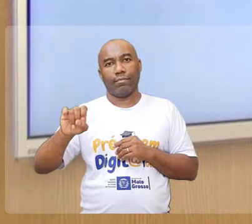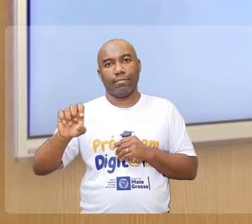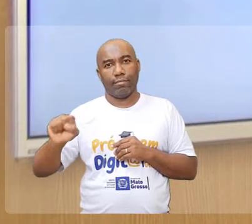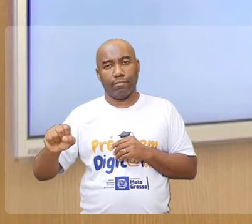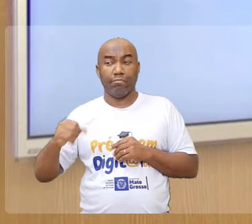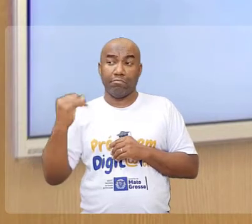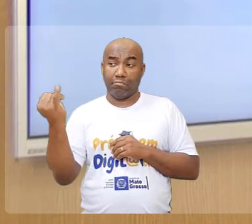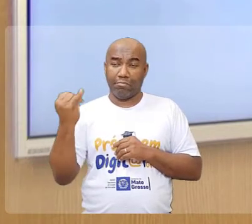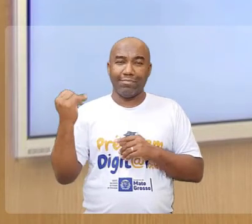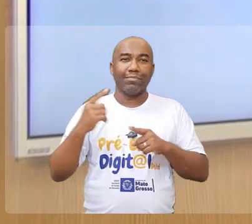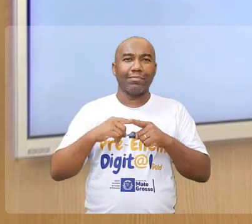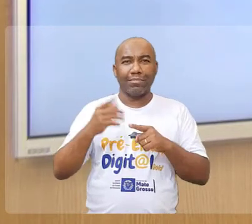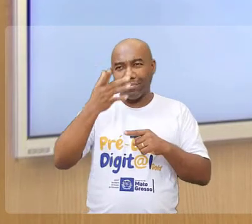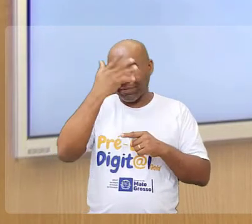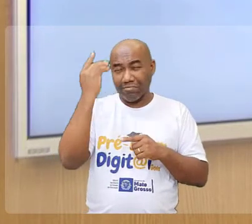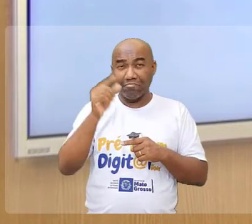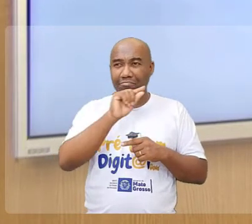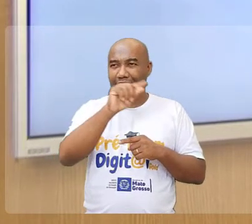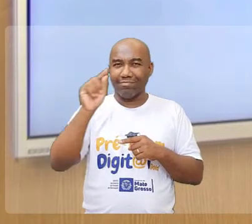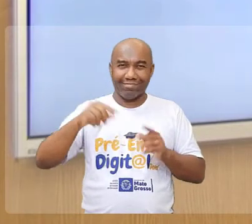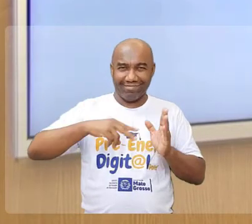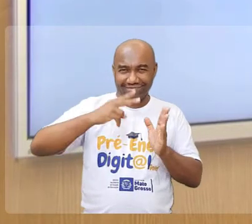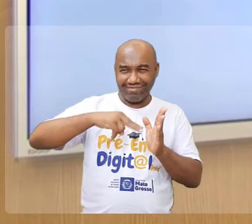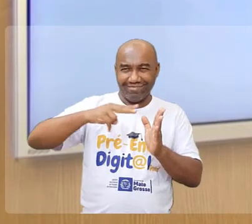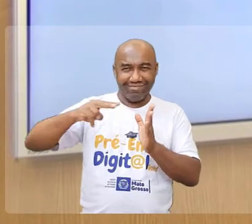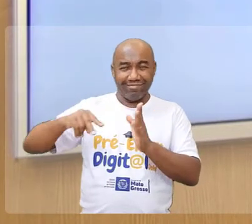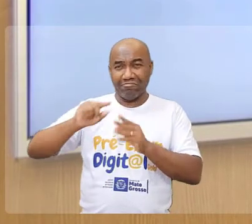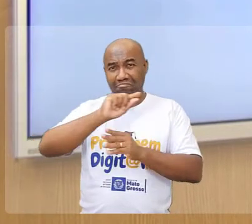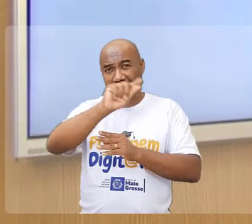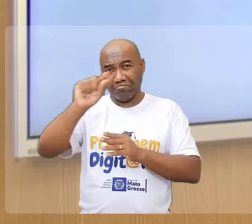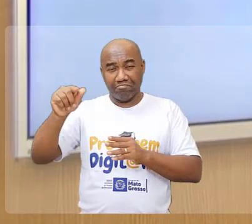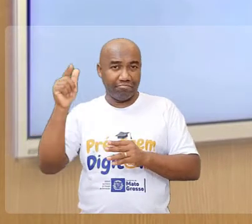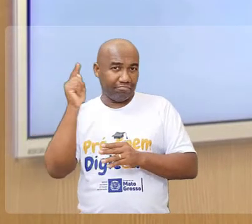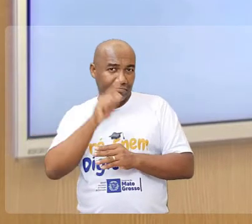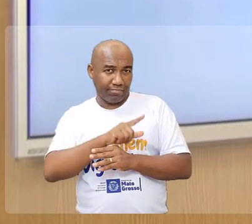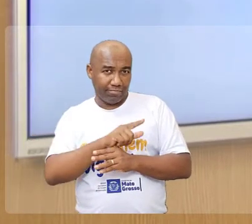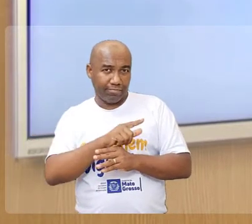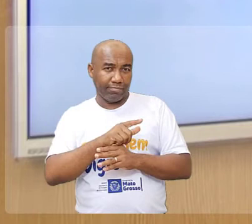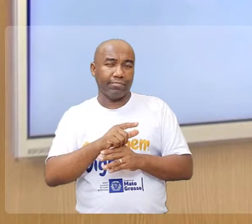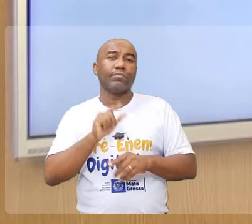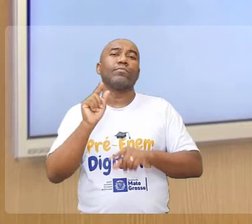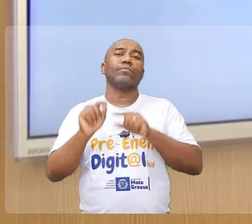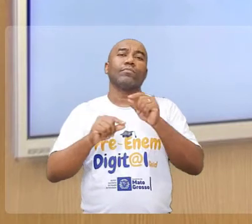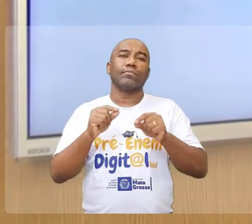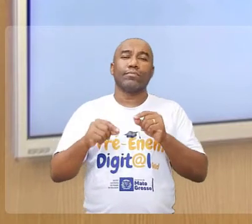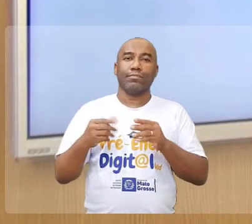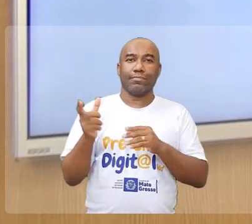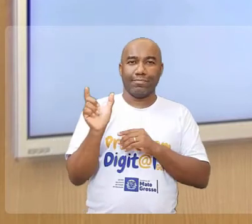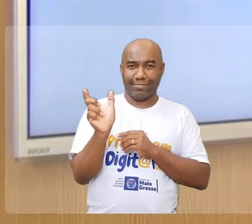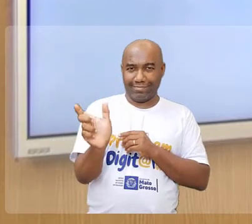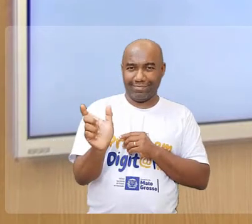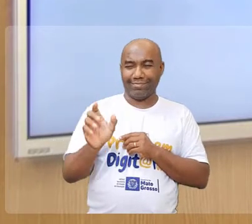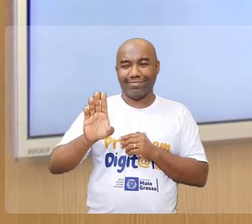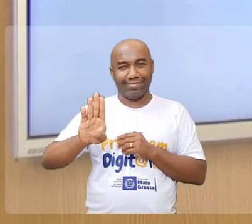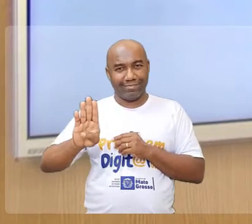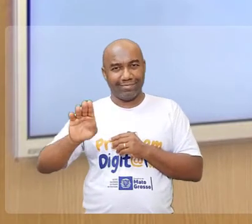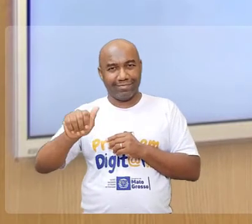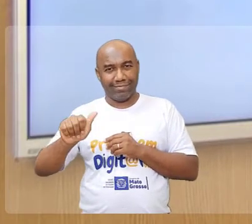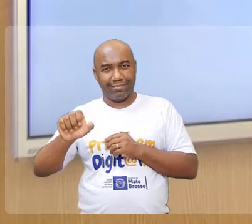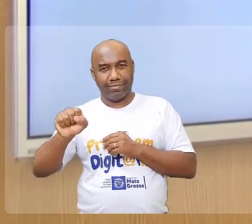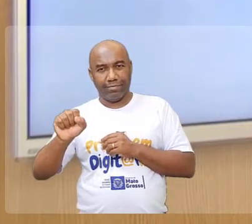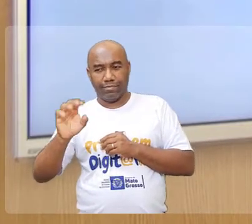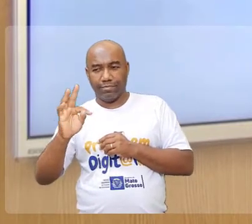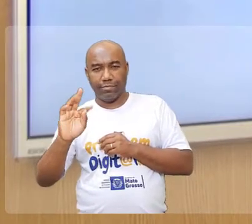as pessoas utilizam os bastantes, o termo bastantes próximo a um